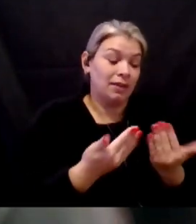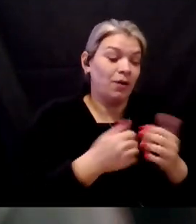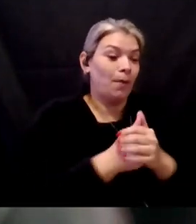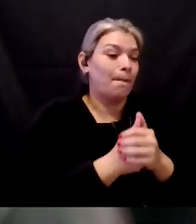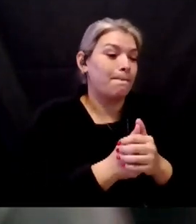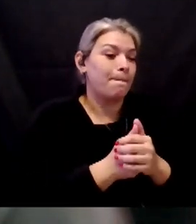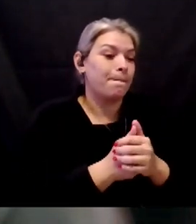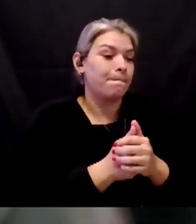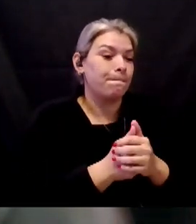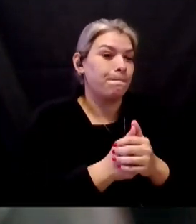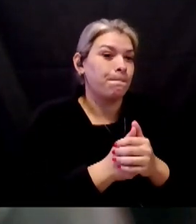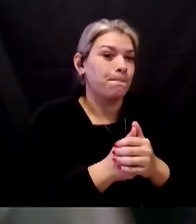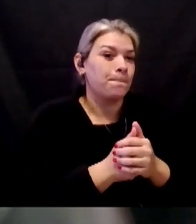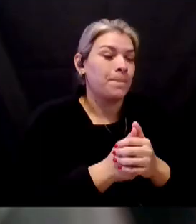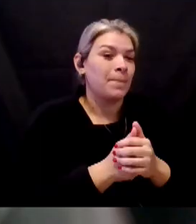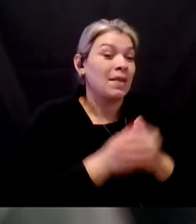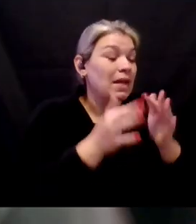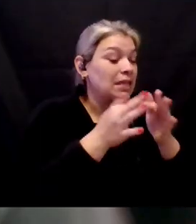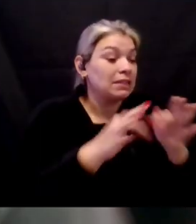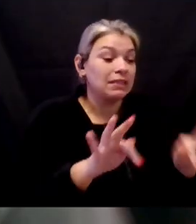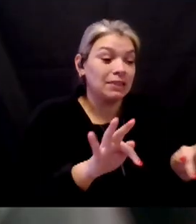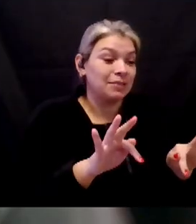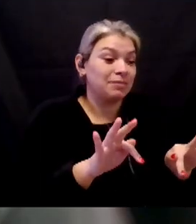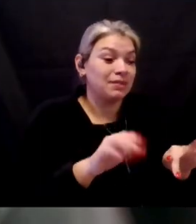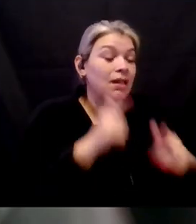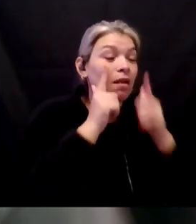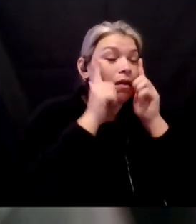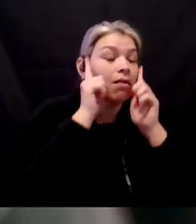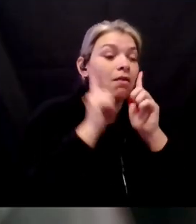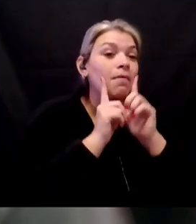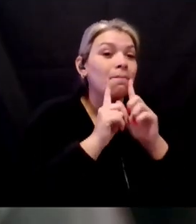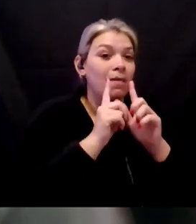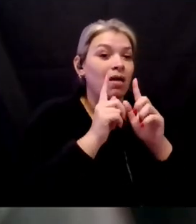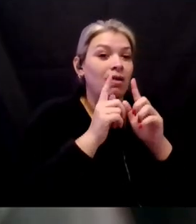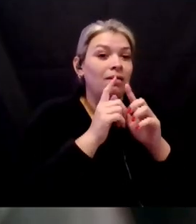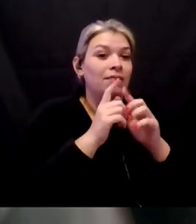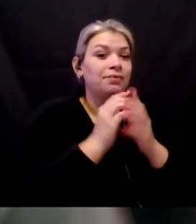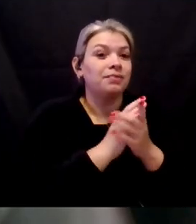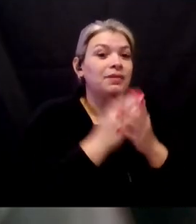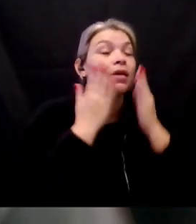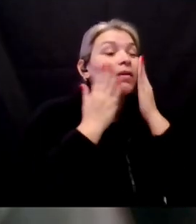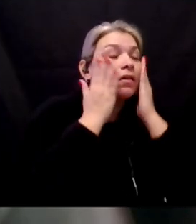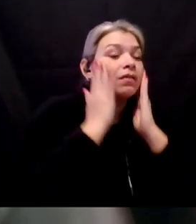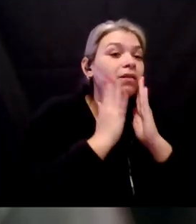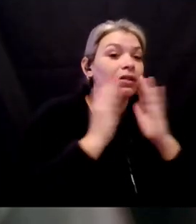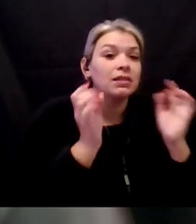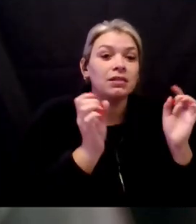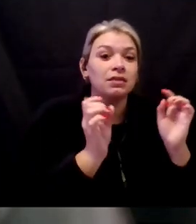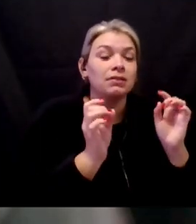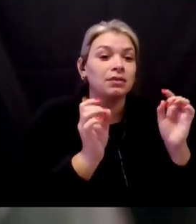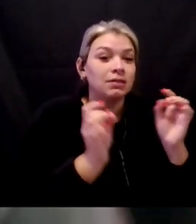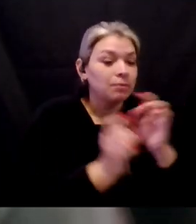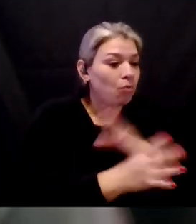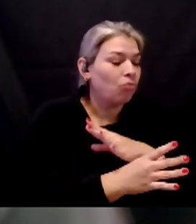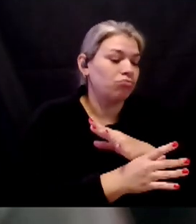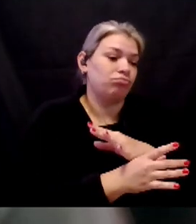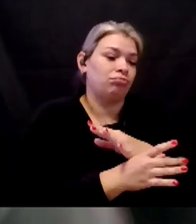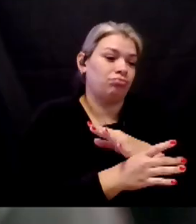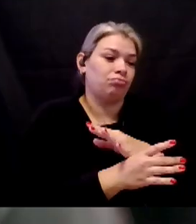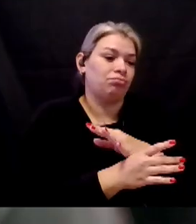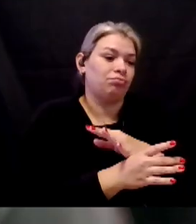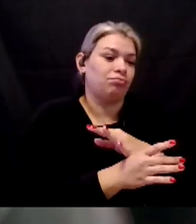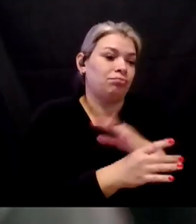boa higienização, hidratação e, a partir de 6 meses, protetor solar. A gente fala que isso é